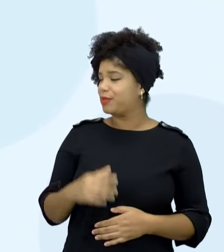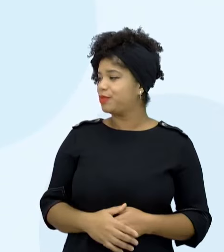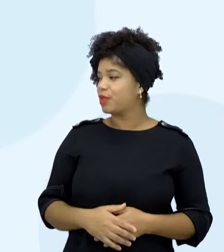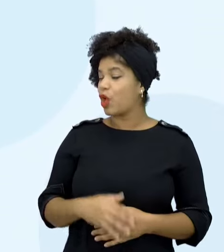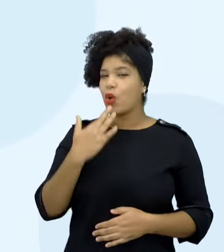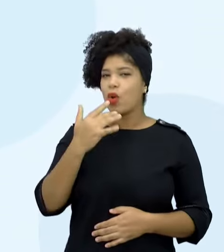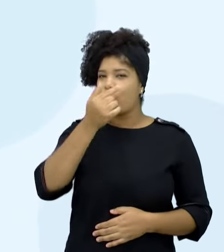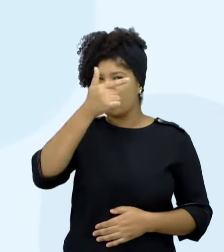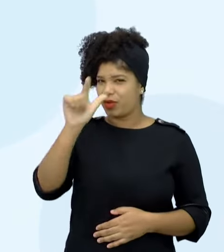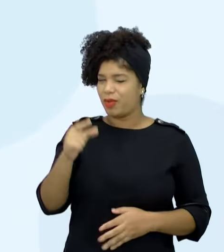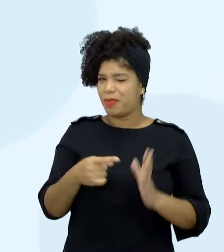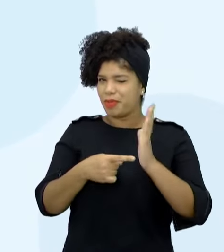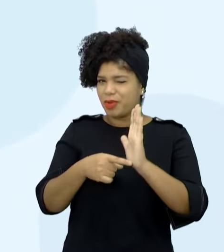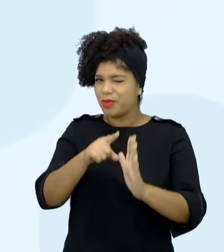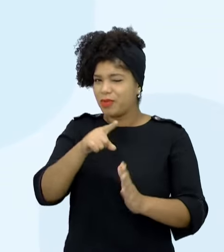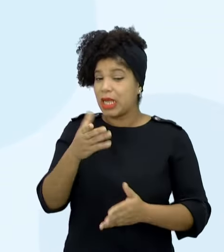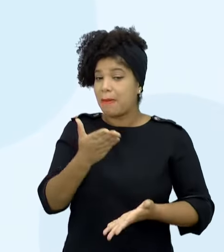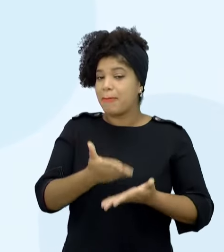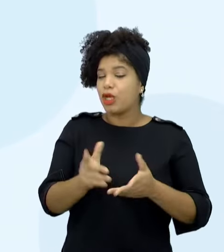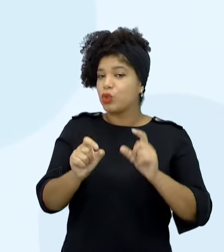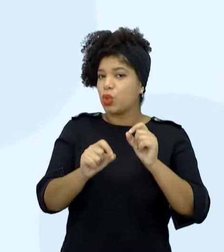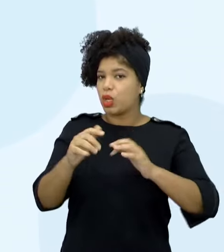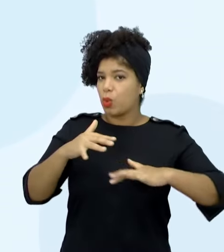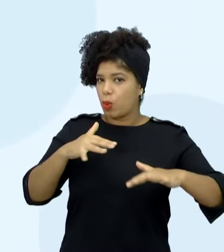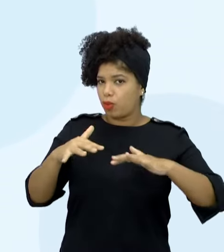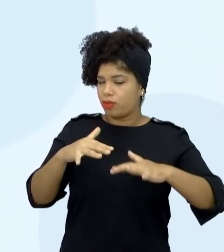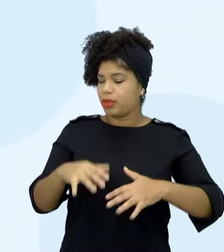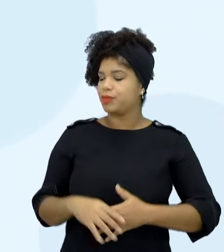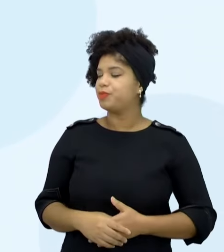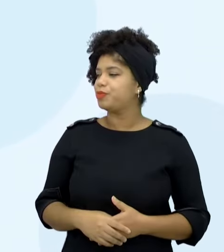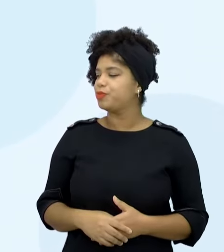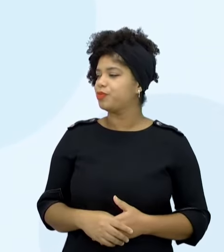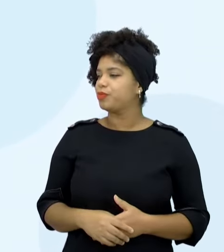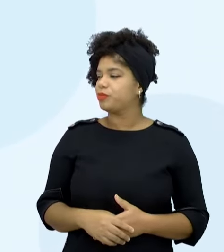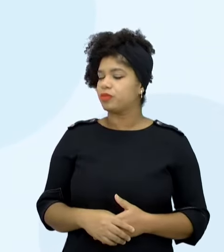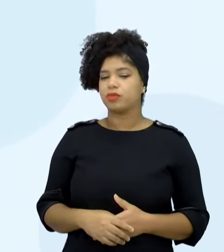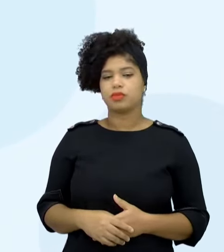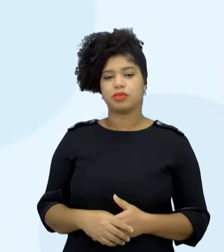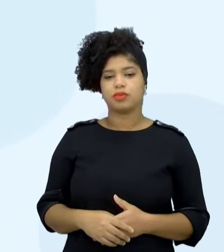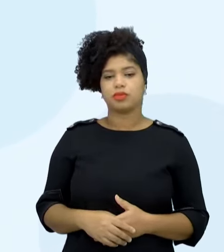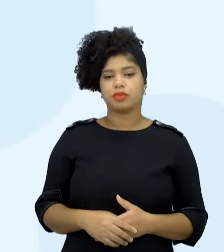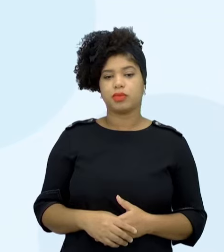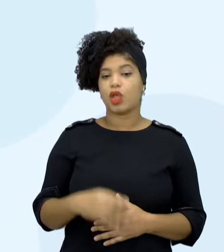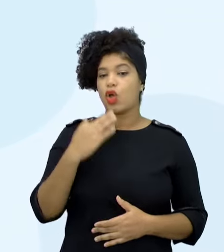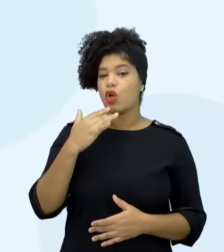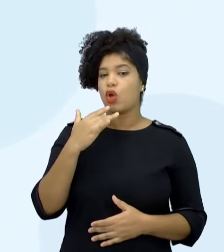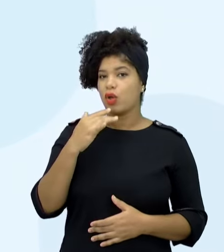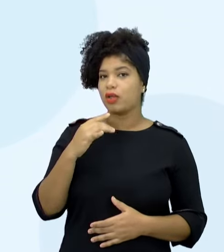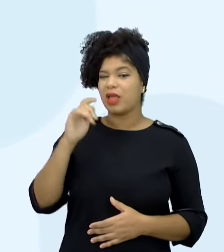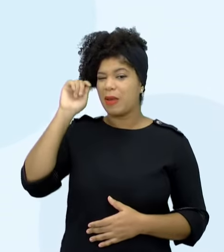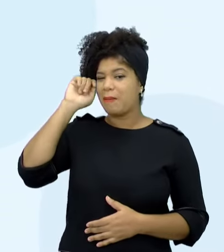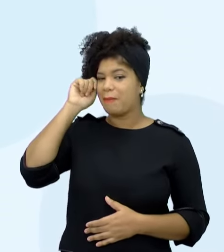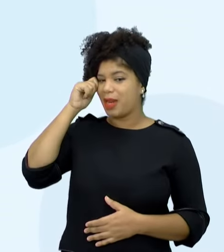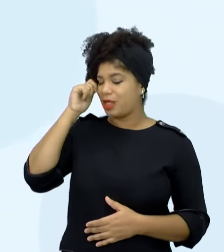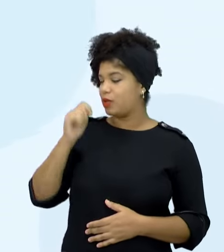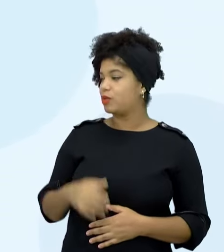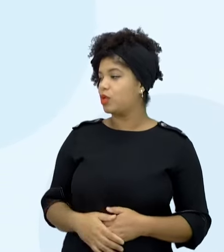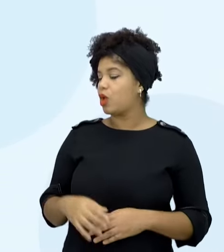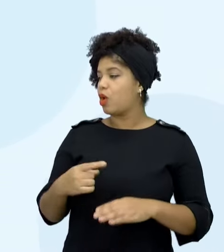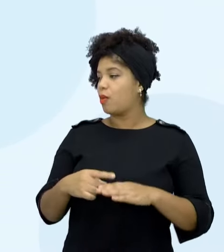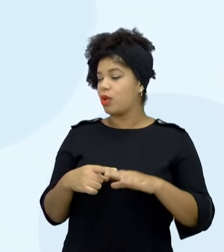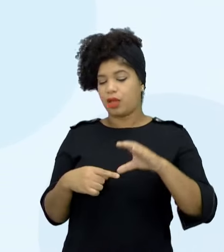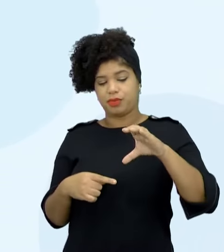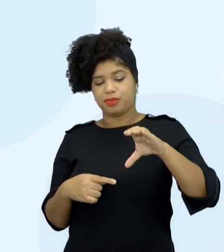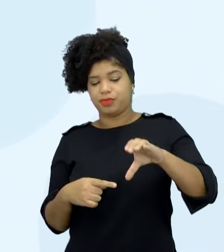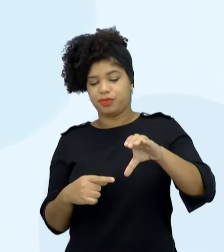a cor aqui da caneta para a gente esboçar melhor. Ó. Esse ponto aqui, ó, onde a correia tem contato com a